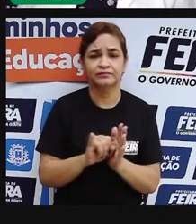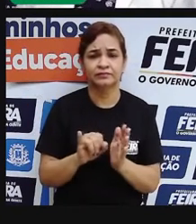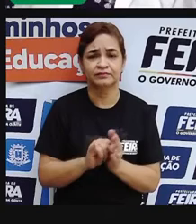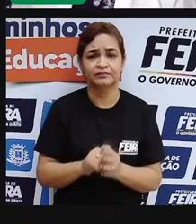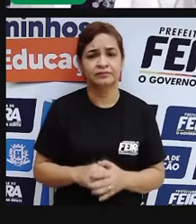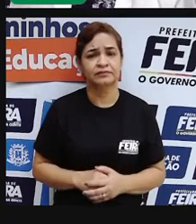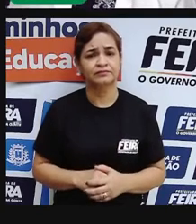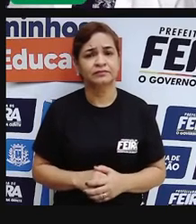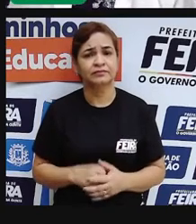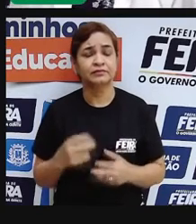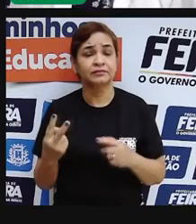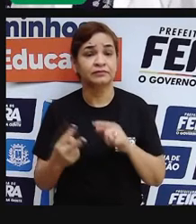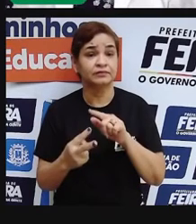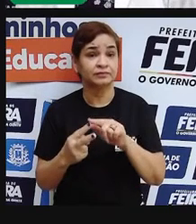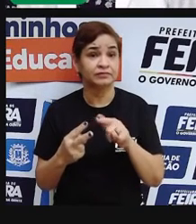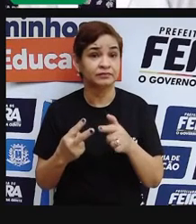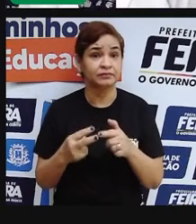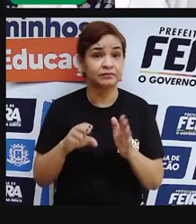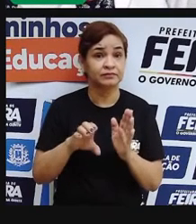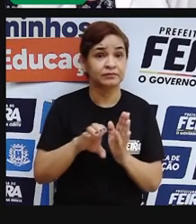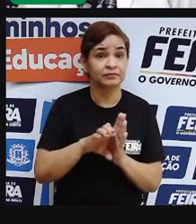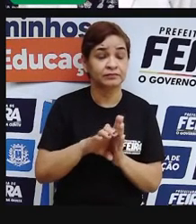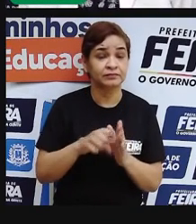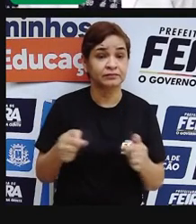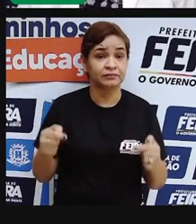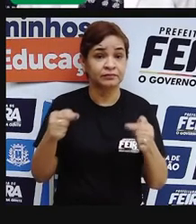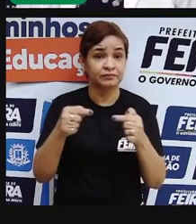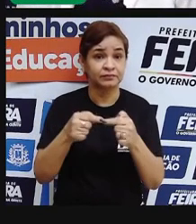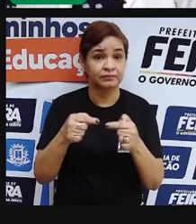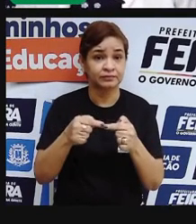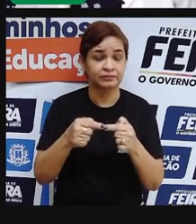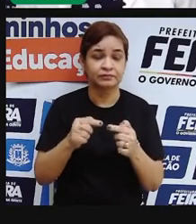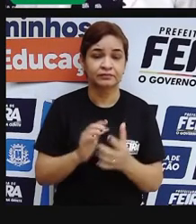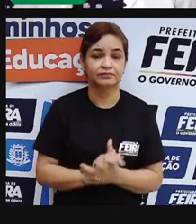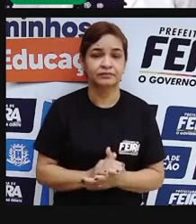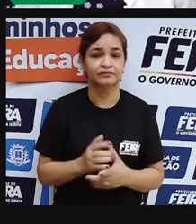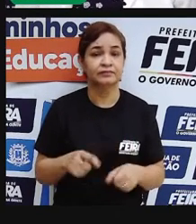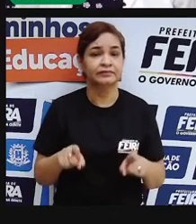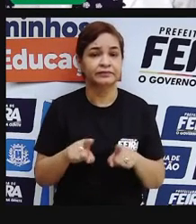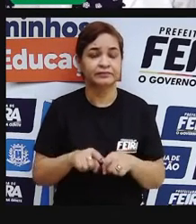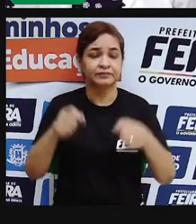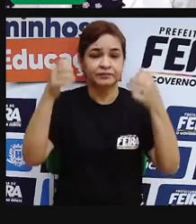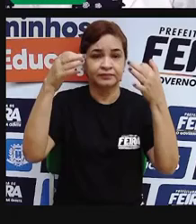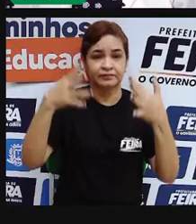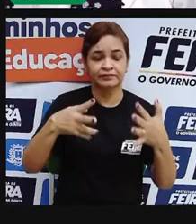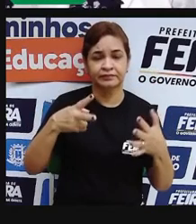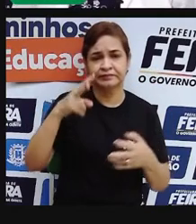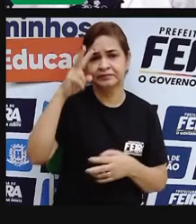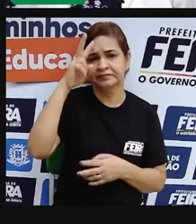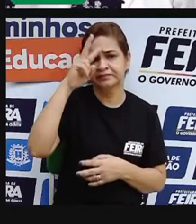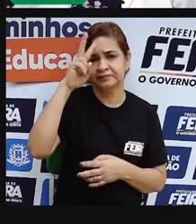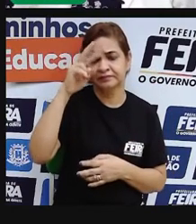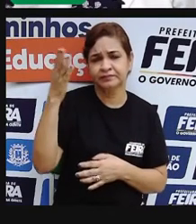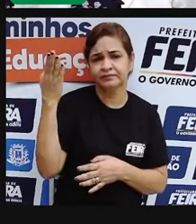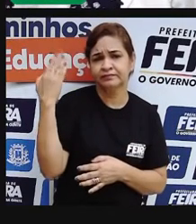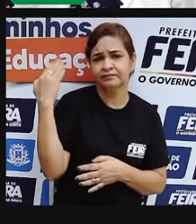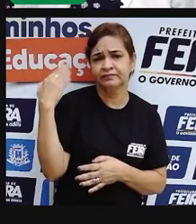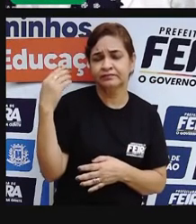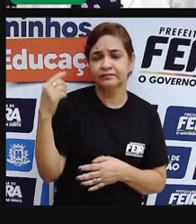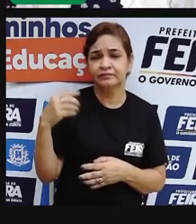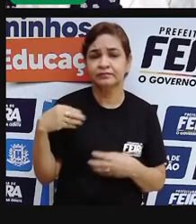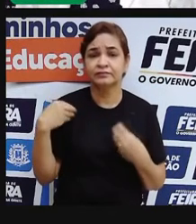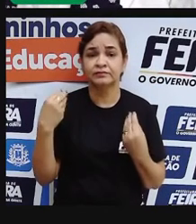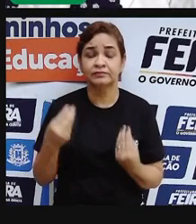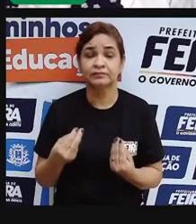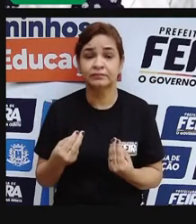e como esses dois conceitos estão conectados a gente também vai falar sobre memória e como nós